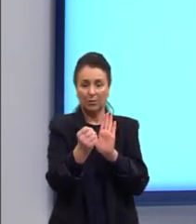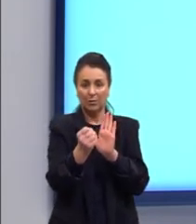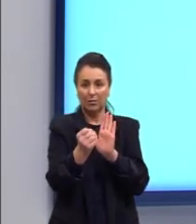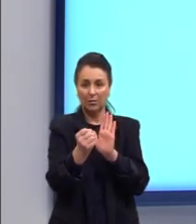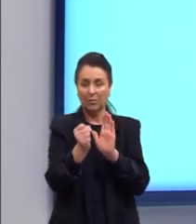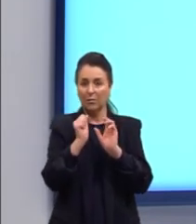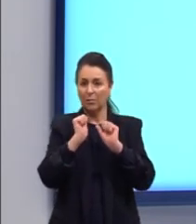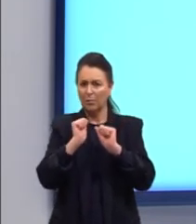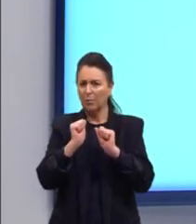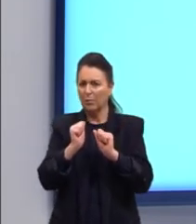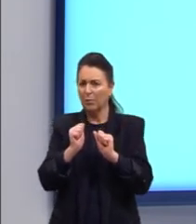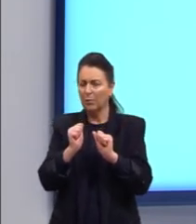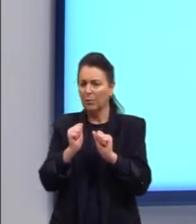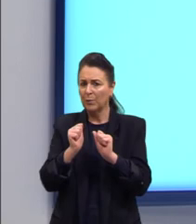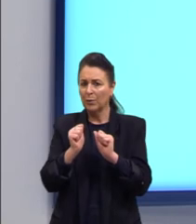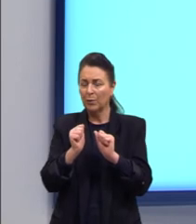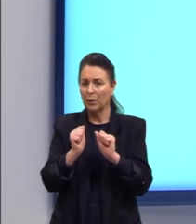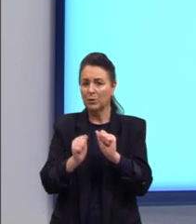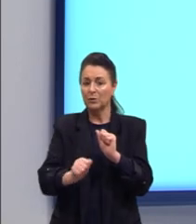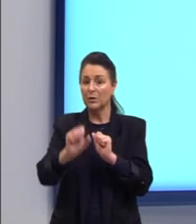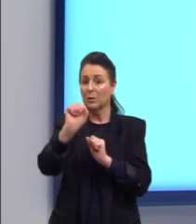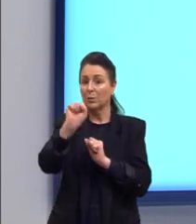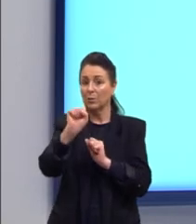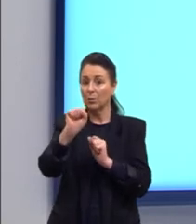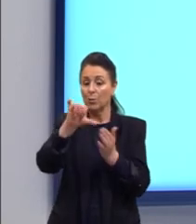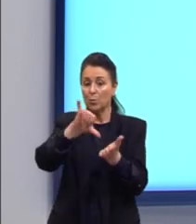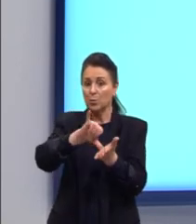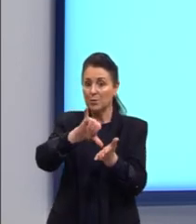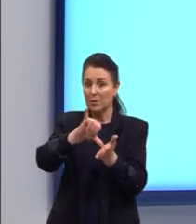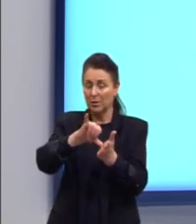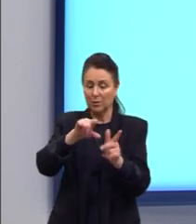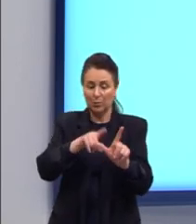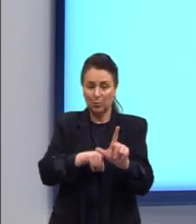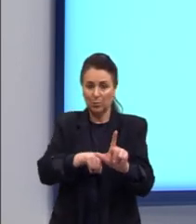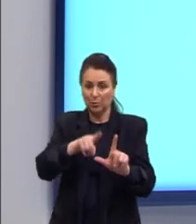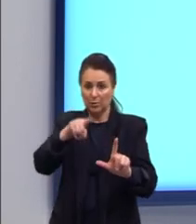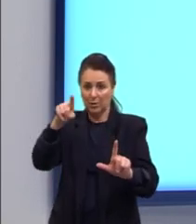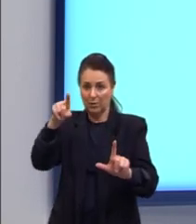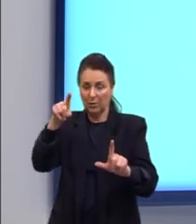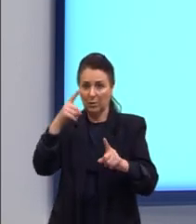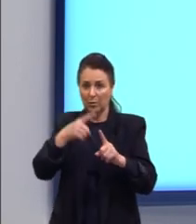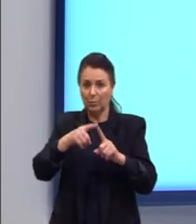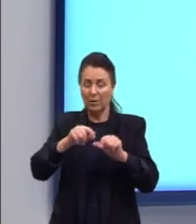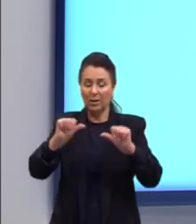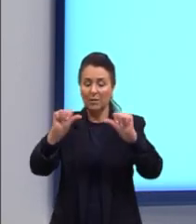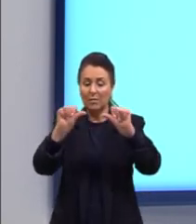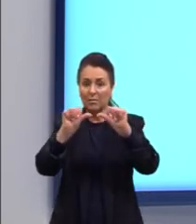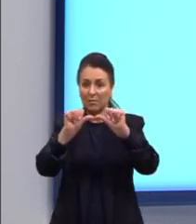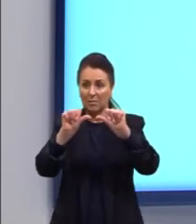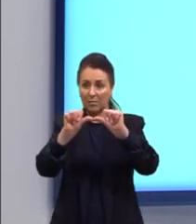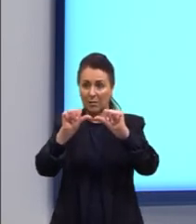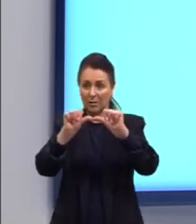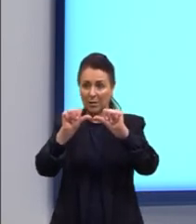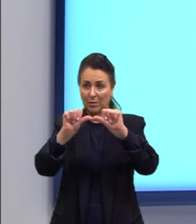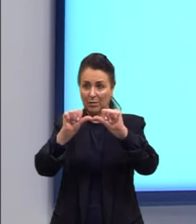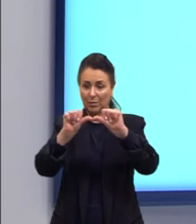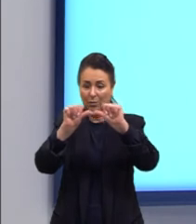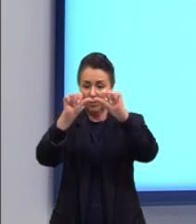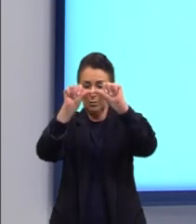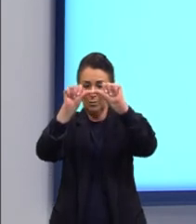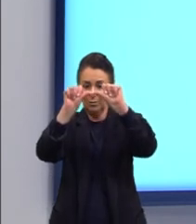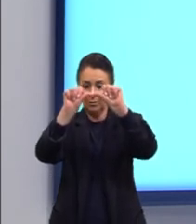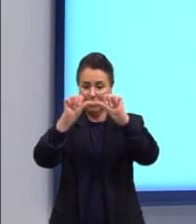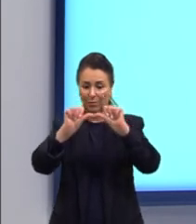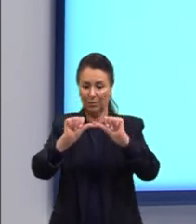nós poderíamos considerar como o centro né do nosso gráfico porque ele é simétrico até o ponto mais alto